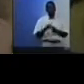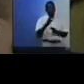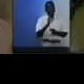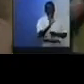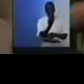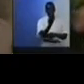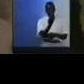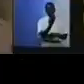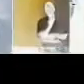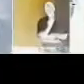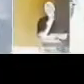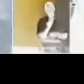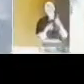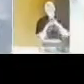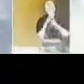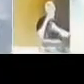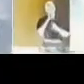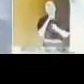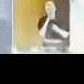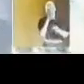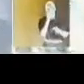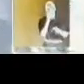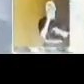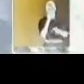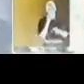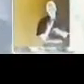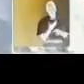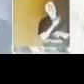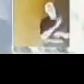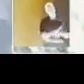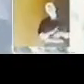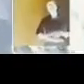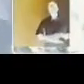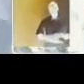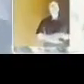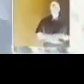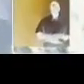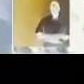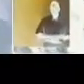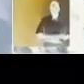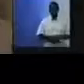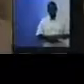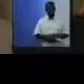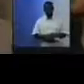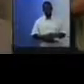disfarçando. Hoje, quando uma pessoa, numa mesa, a pessoa senta lá, toma um pouco de cerveja, ela